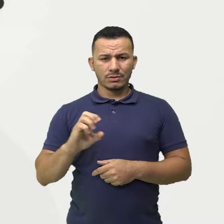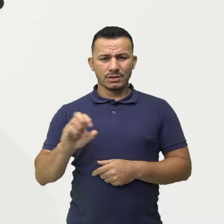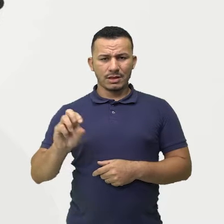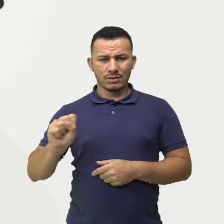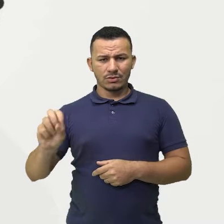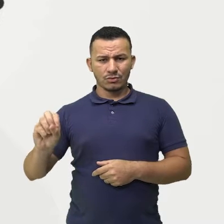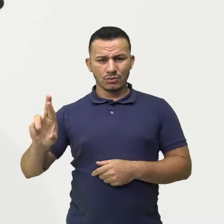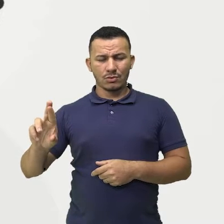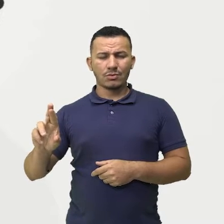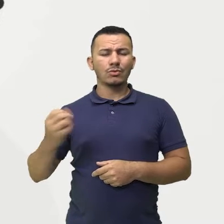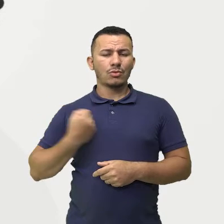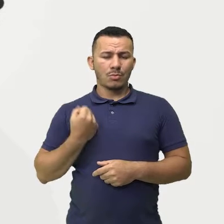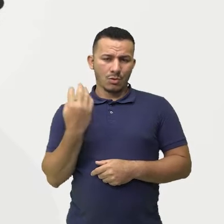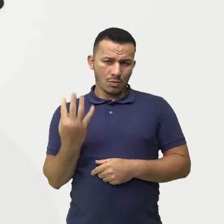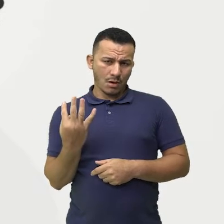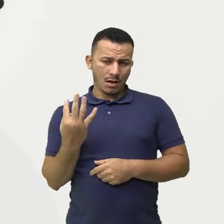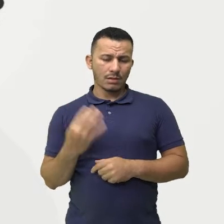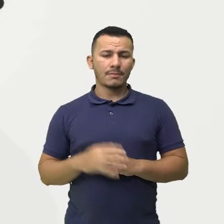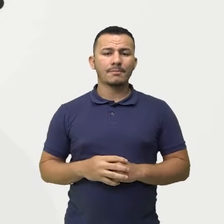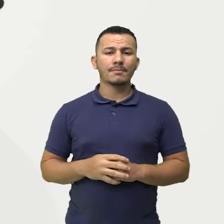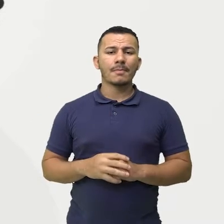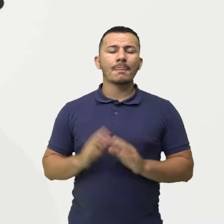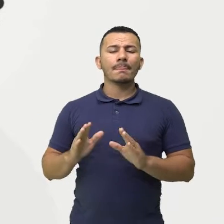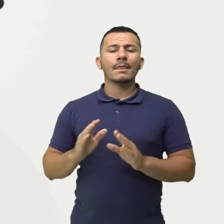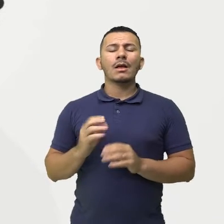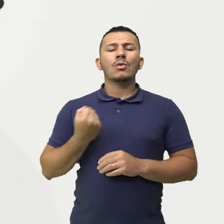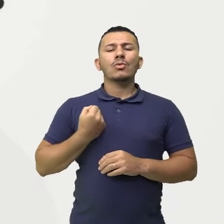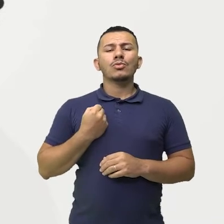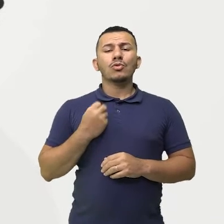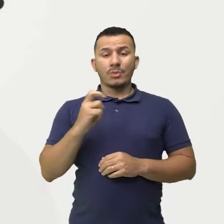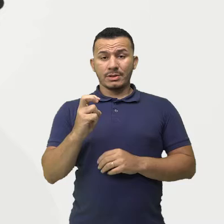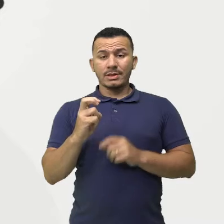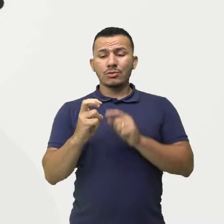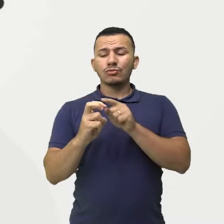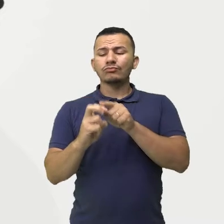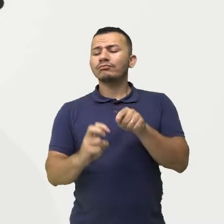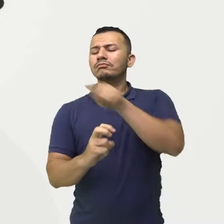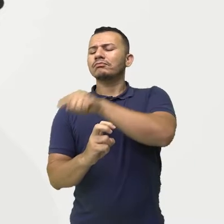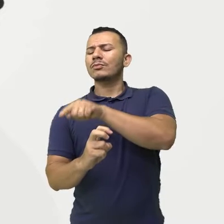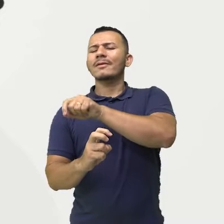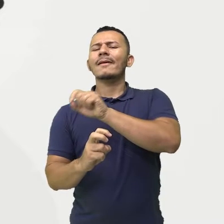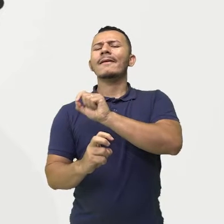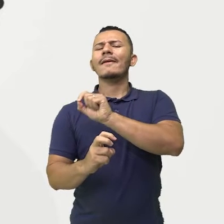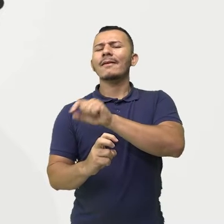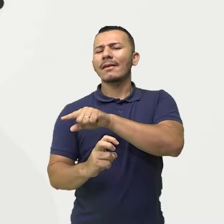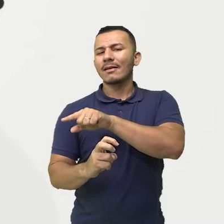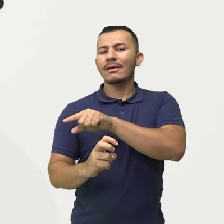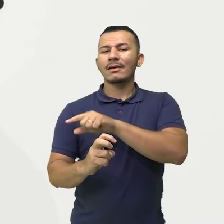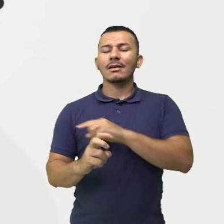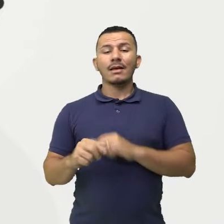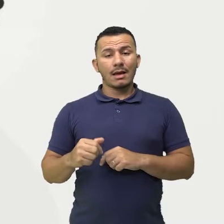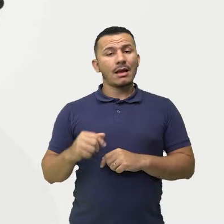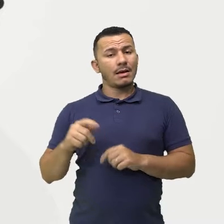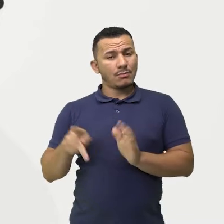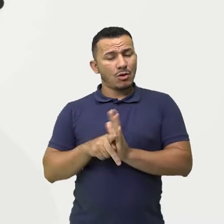poderia perguntar, e quem é o sucessor de 5? Novamente, o número que está